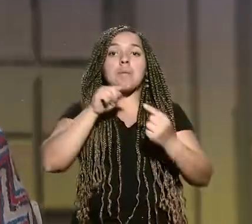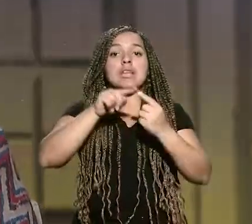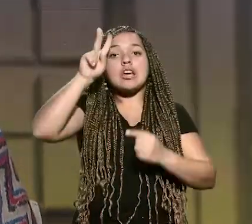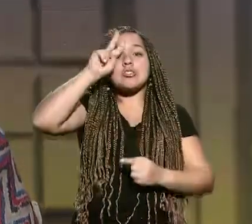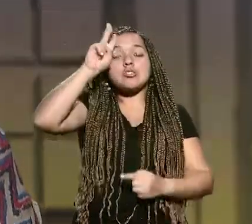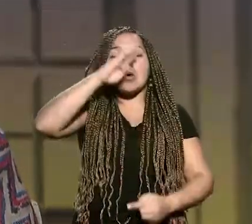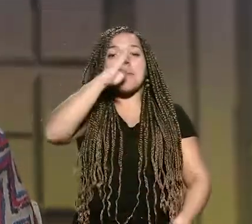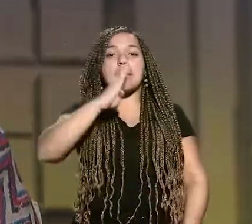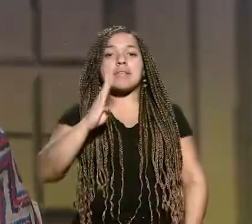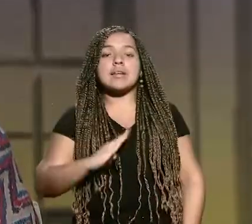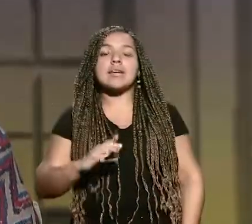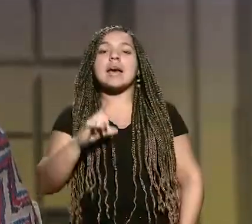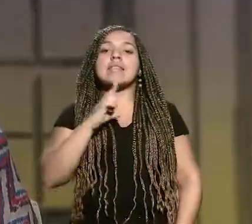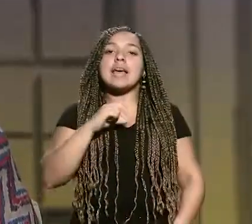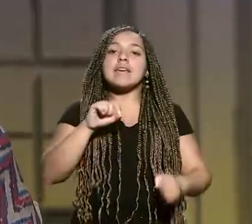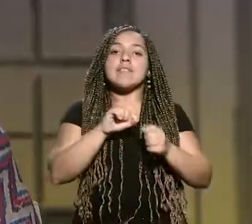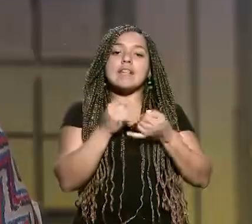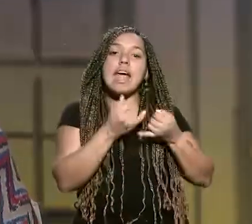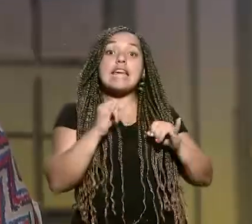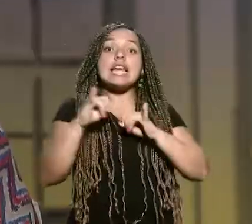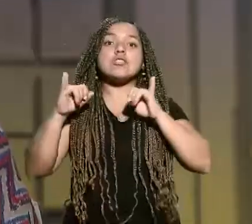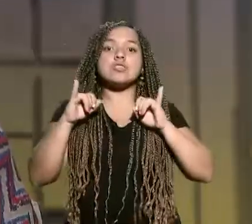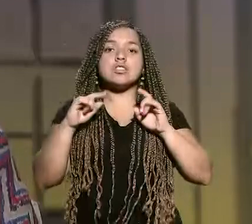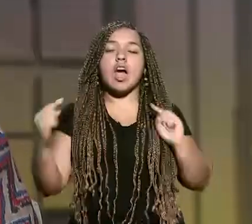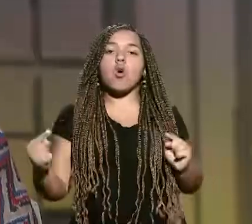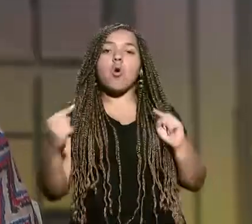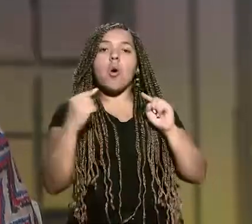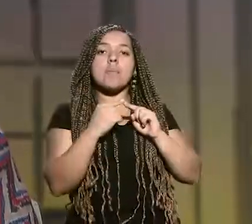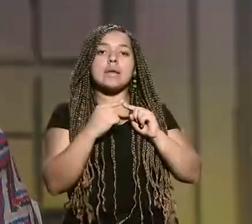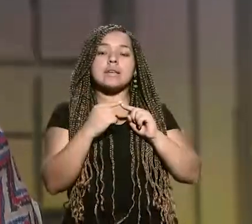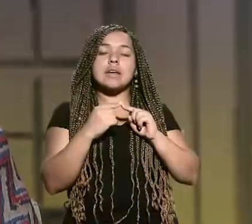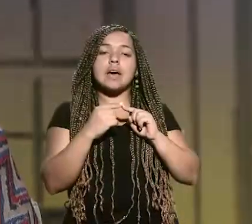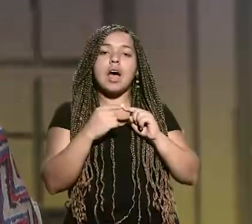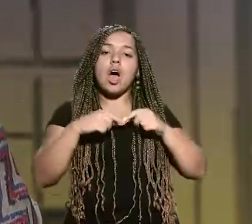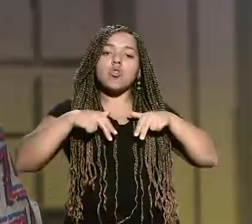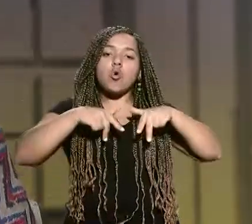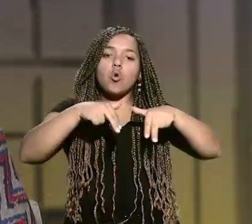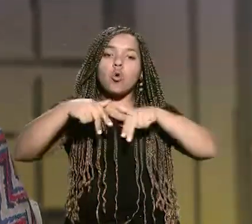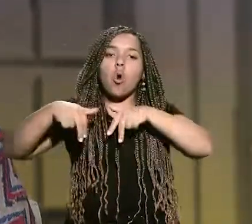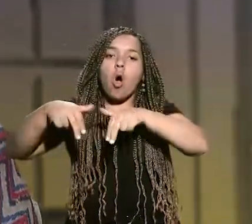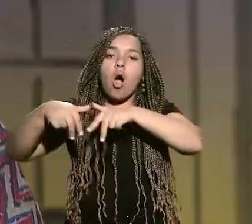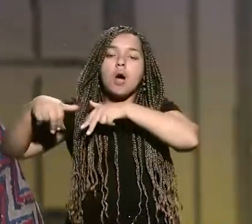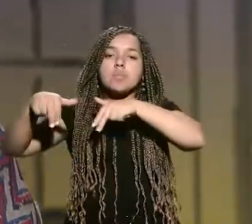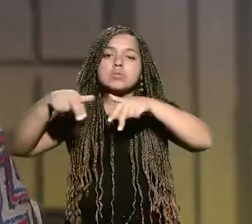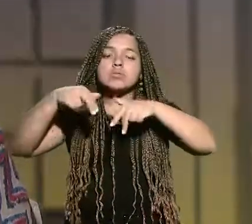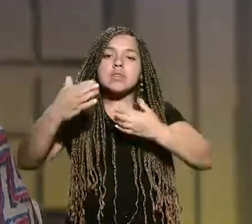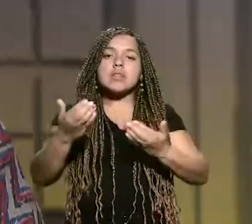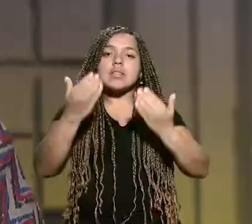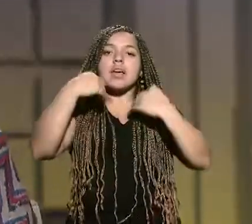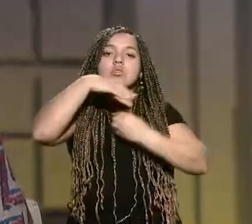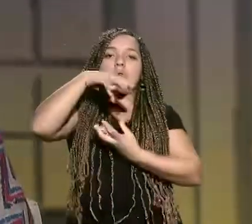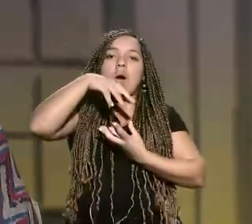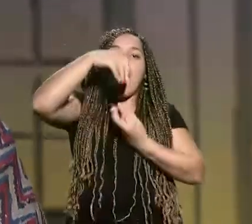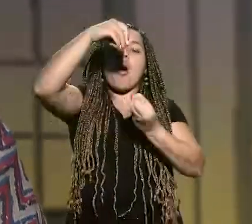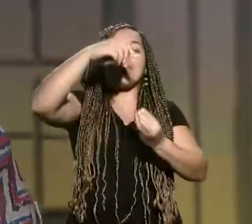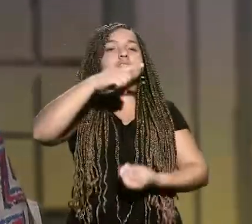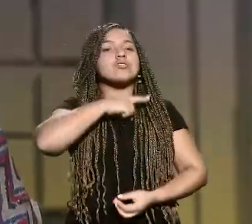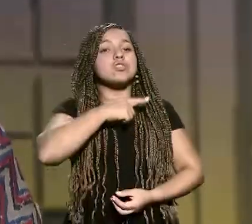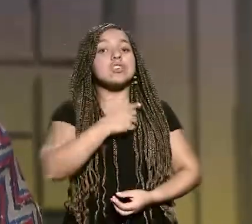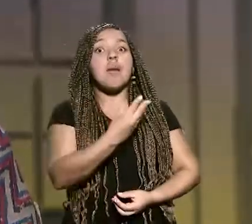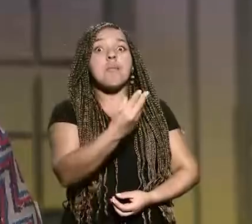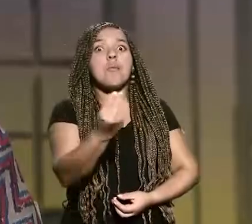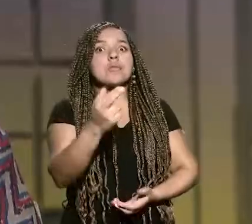Afetividade, saúde e violências. Porque a violência ela não é só letal. É violência de você não ter saneamento